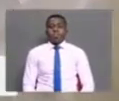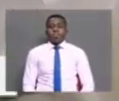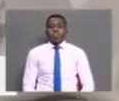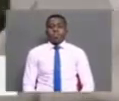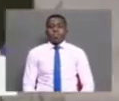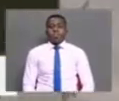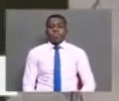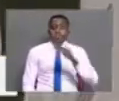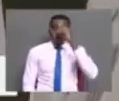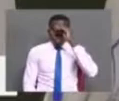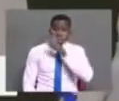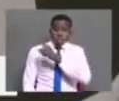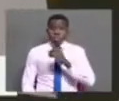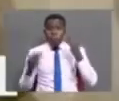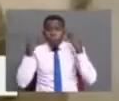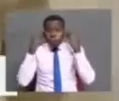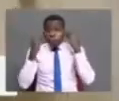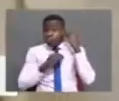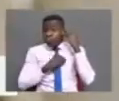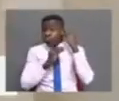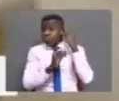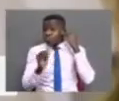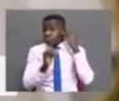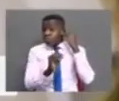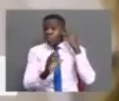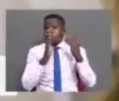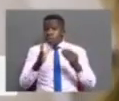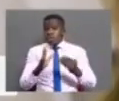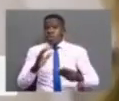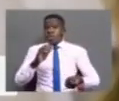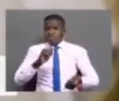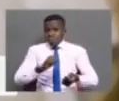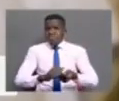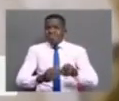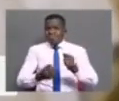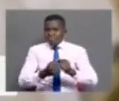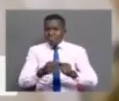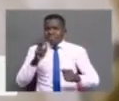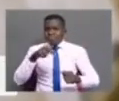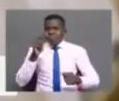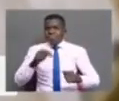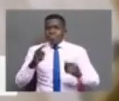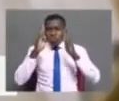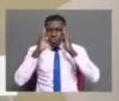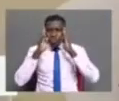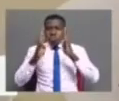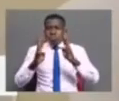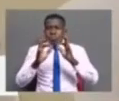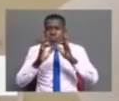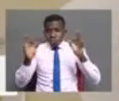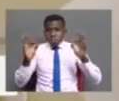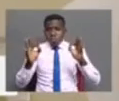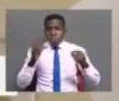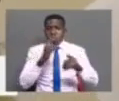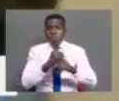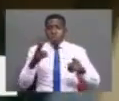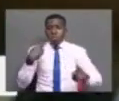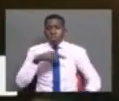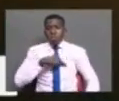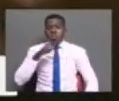o Window crinologista Beast que o caso deve ser bem estudado para um posterior diagnóstico